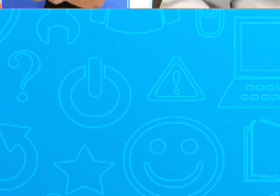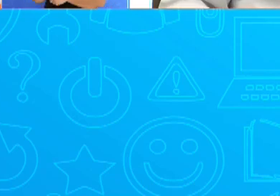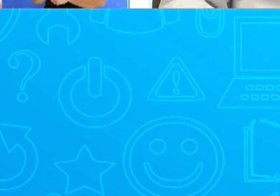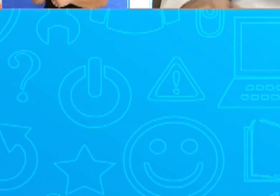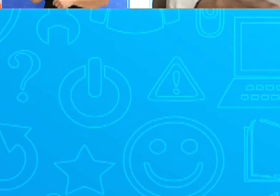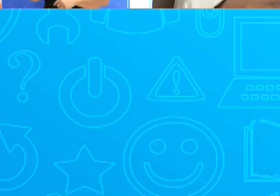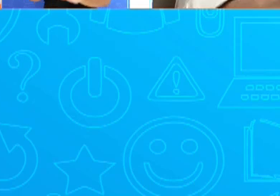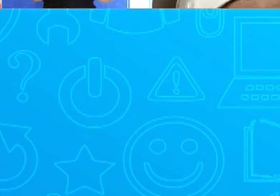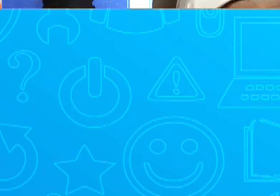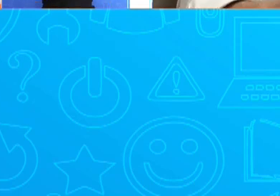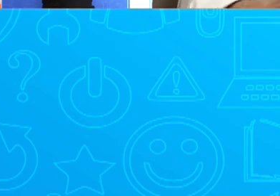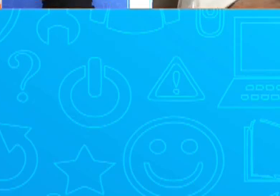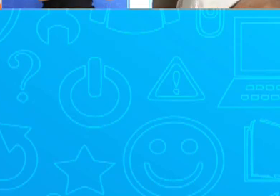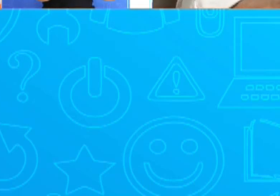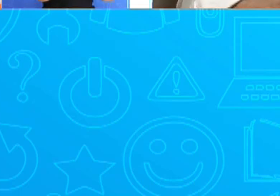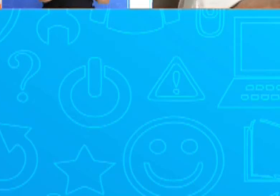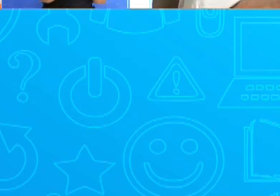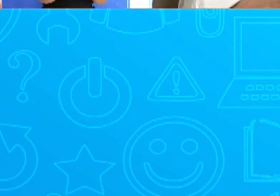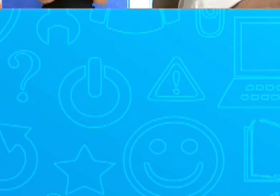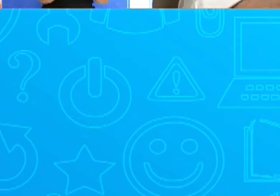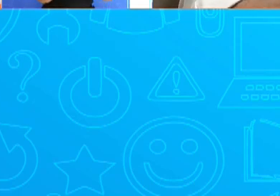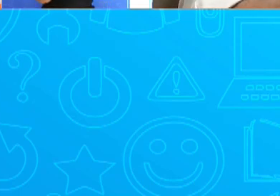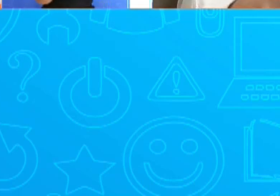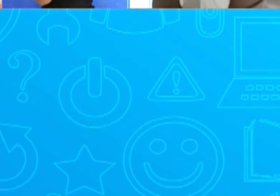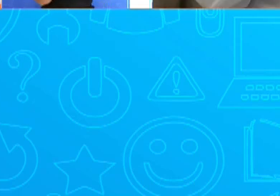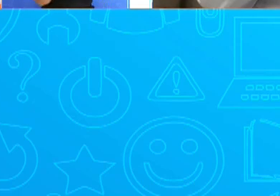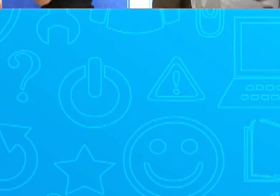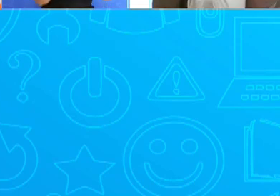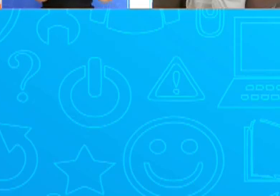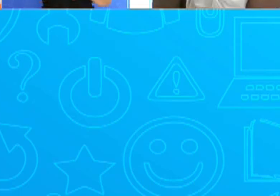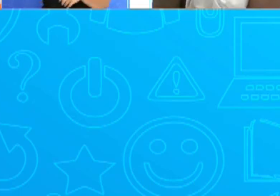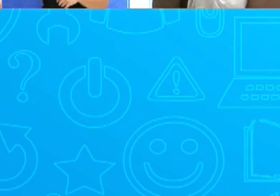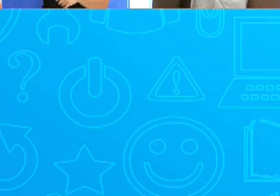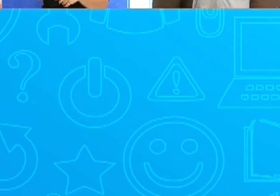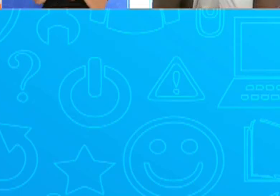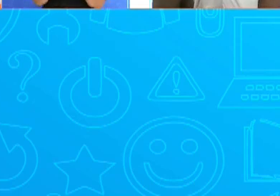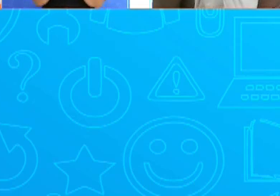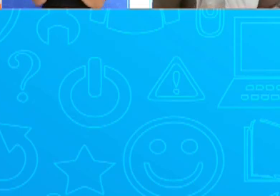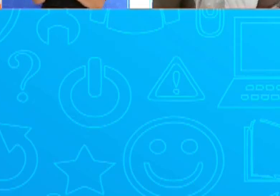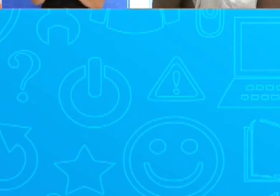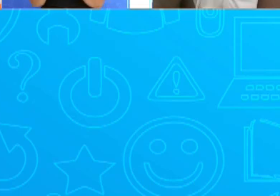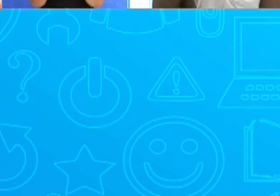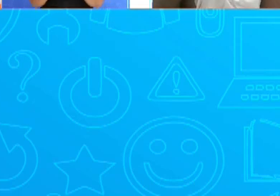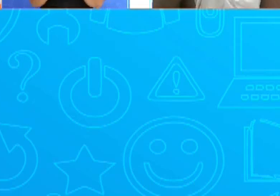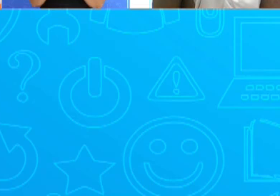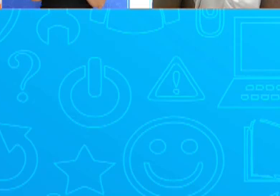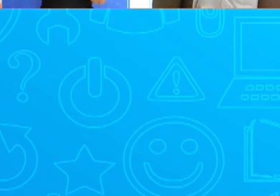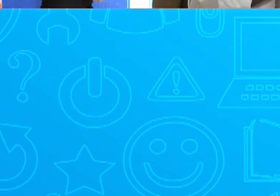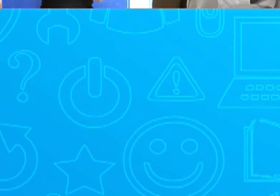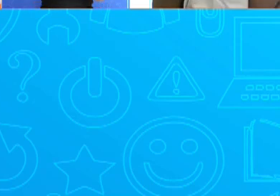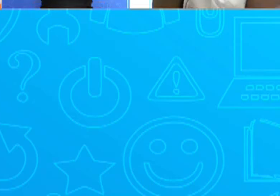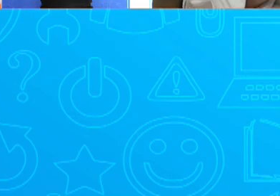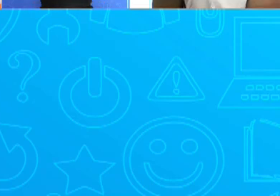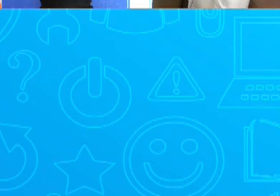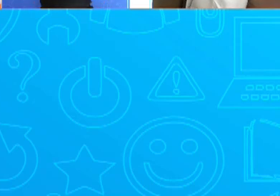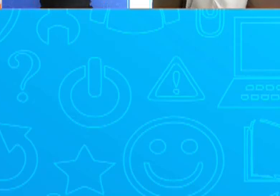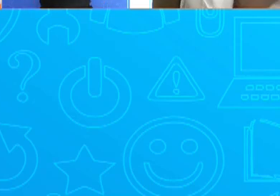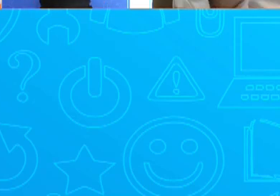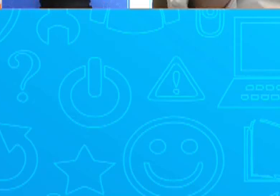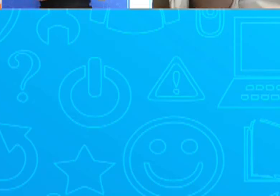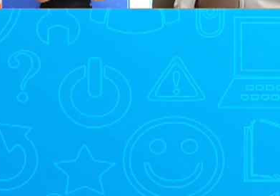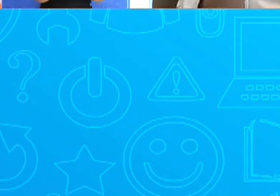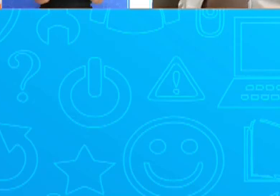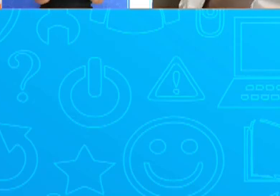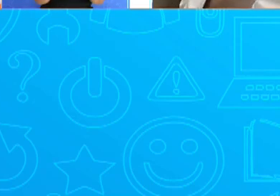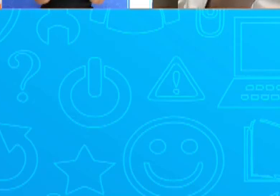determina a legislação da medicina. Então eu sei que os médicos fazem, eu quero continuar dizendo, eu agradeço todos os médicos, todos como um todo,